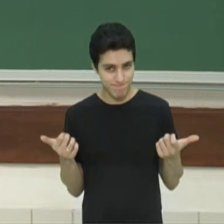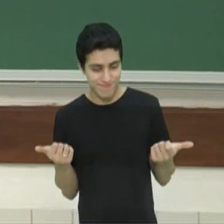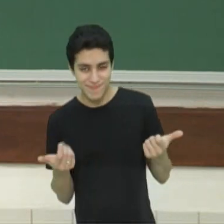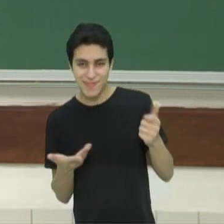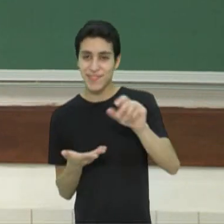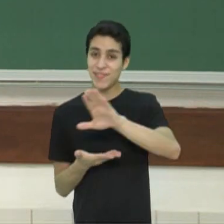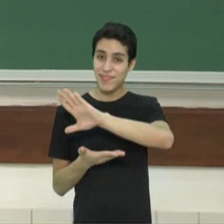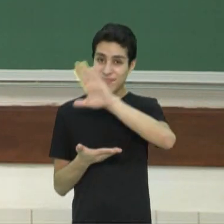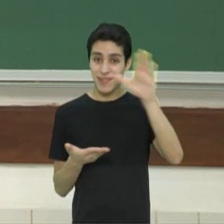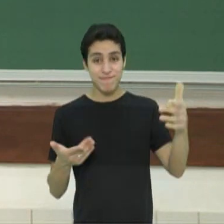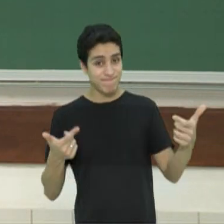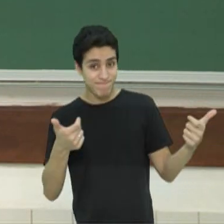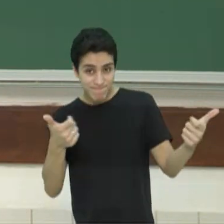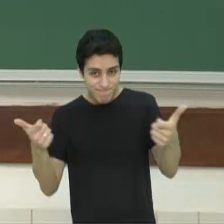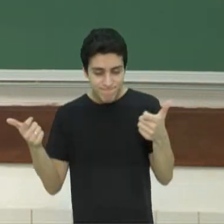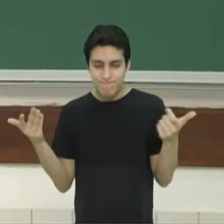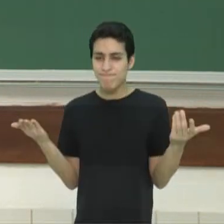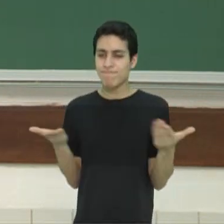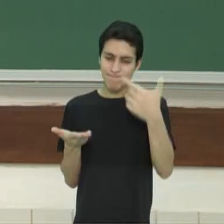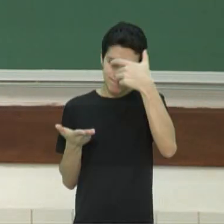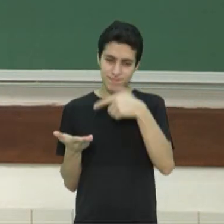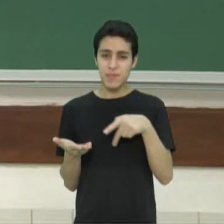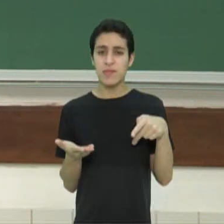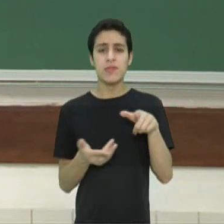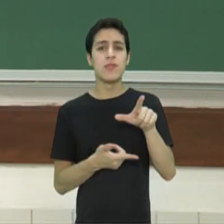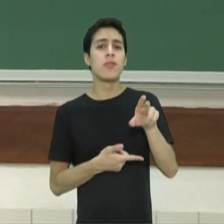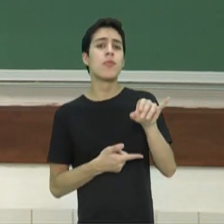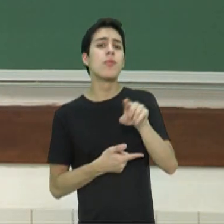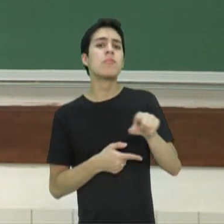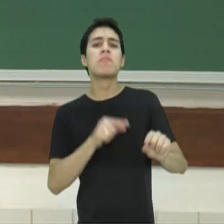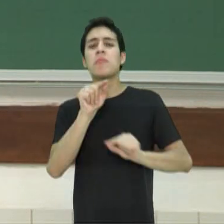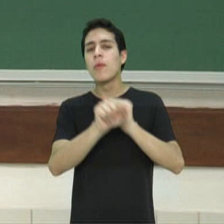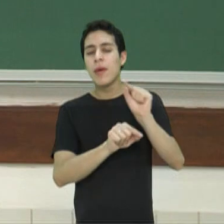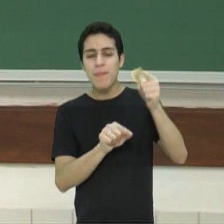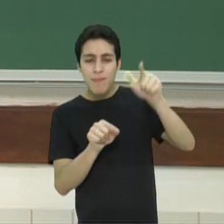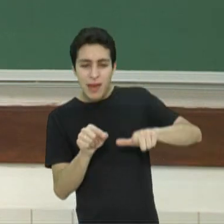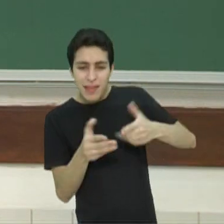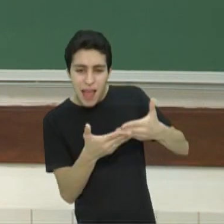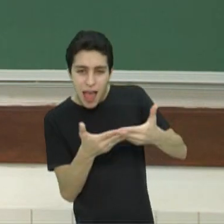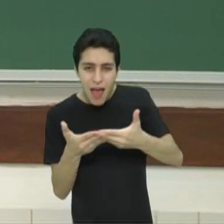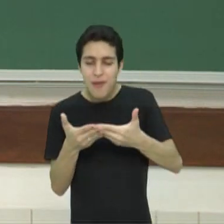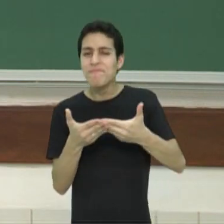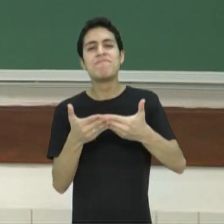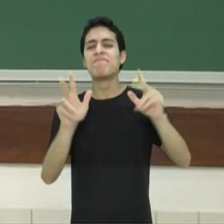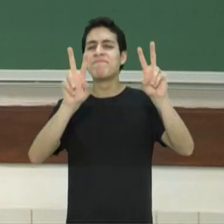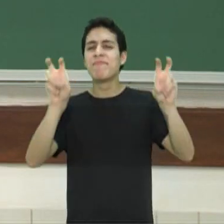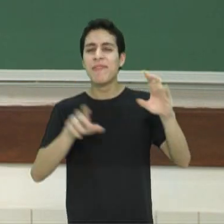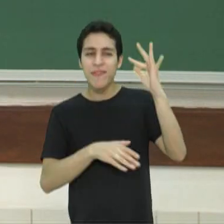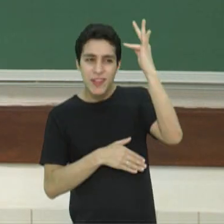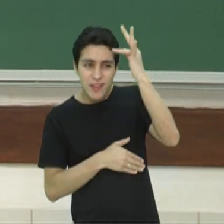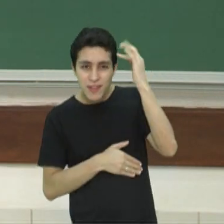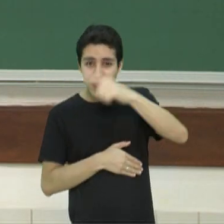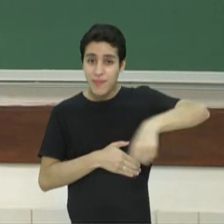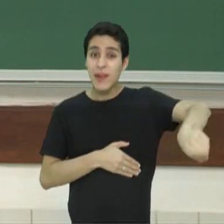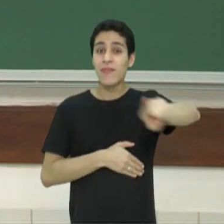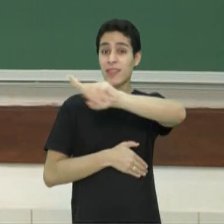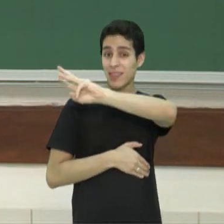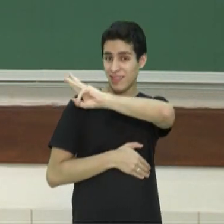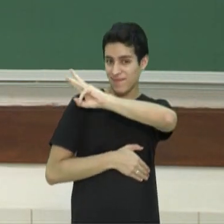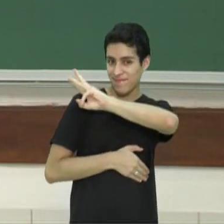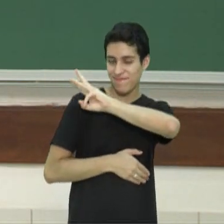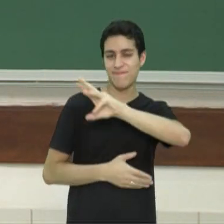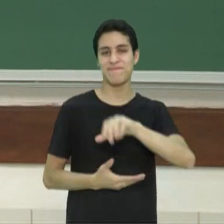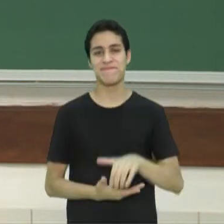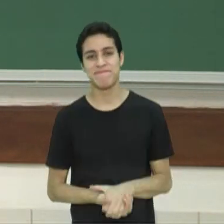Olá, tudo bem? Aqui é o professor Luiz Henrique com mais uma aula de filosofia para a terceira série do